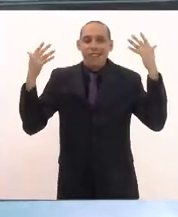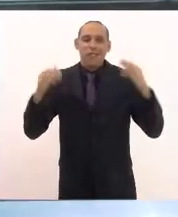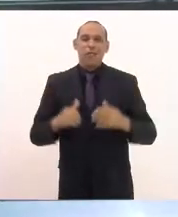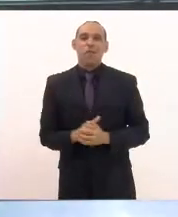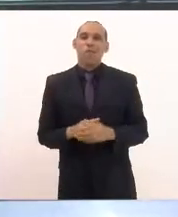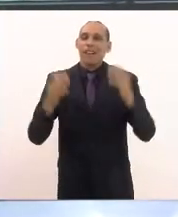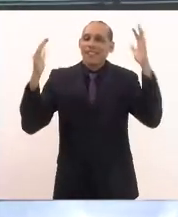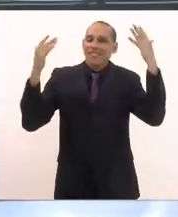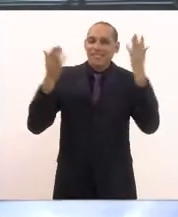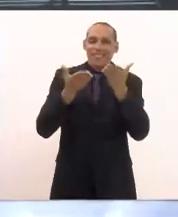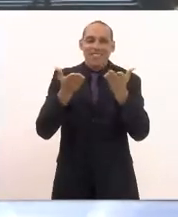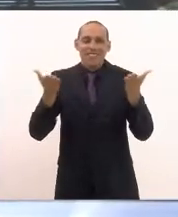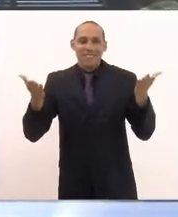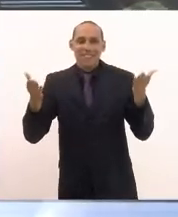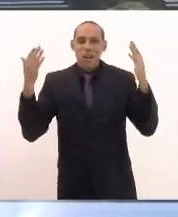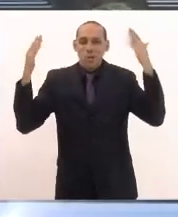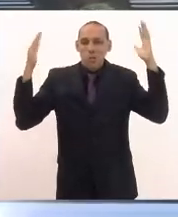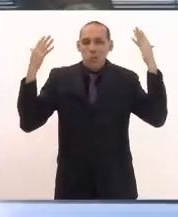Parabéns.